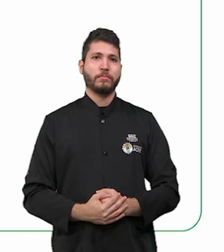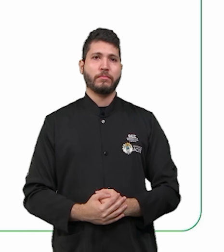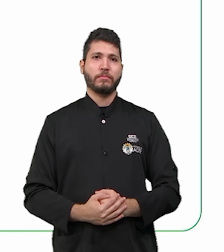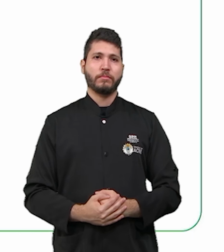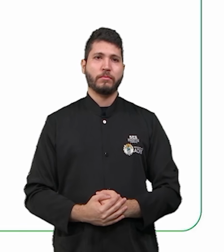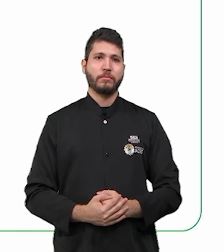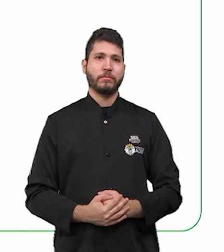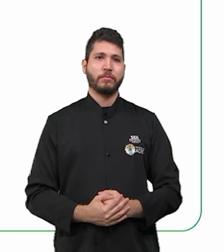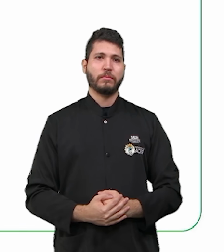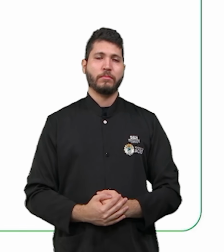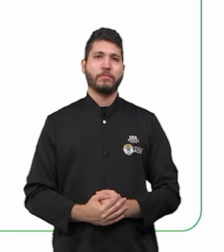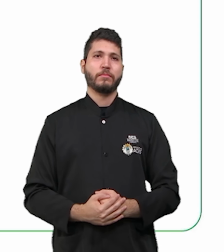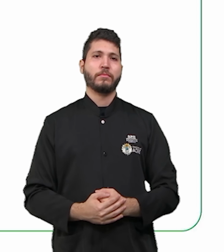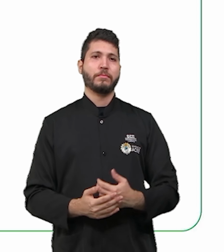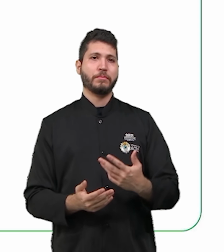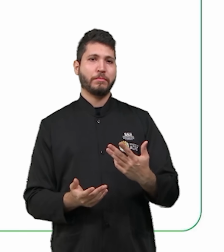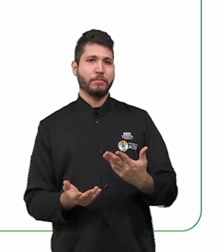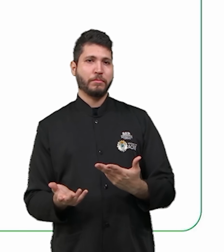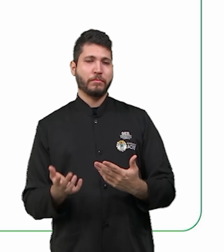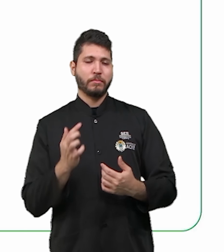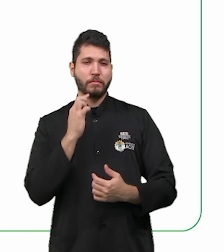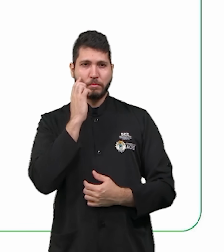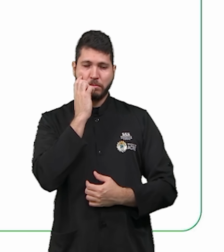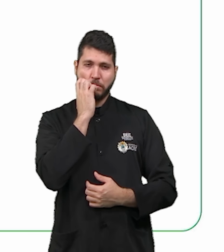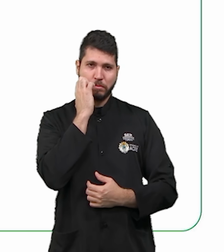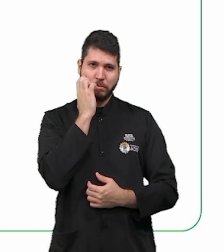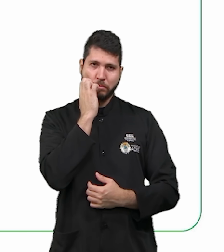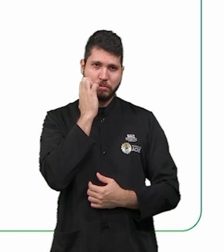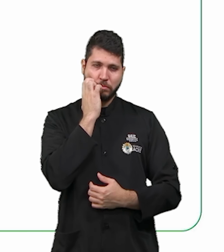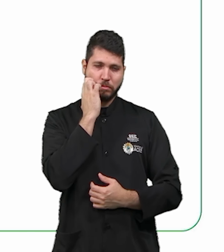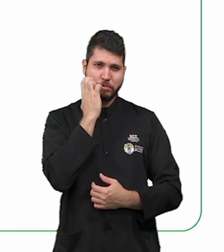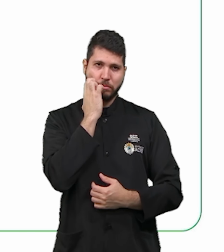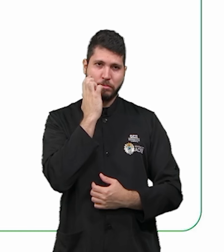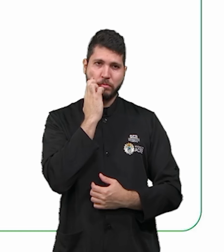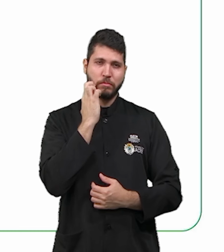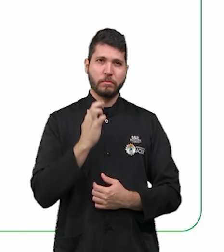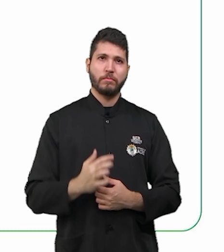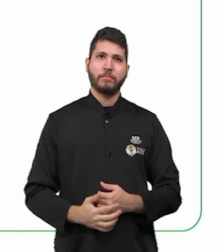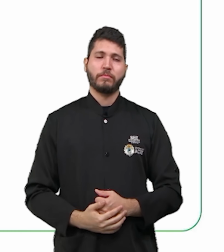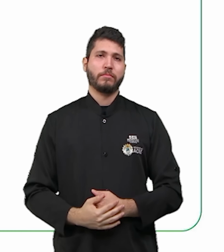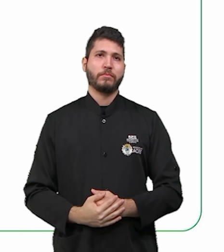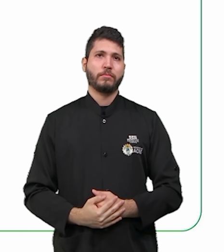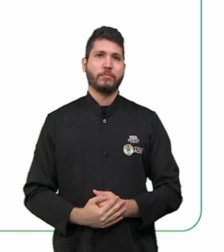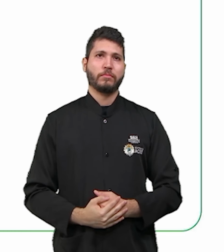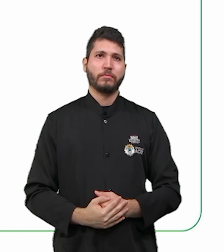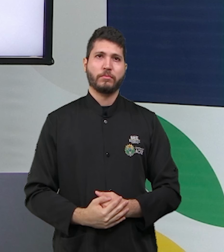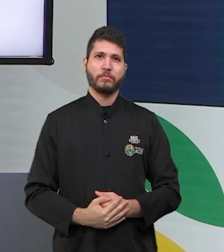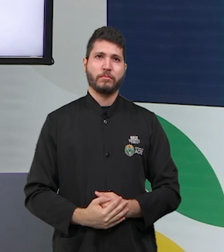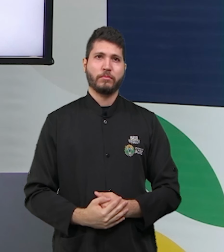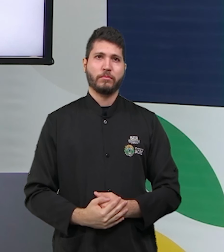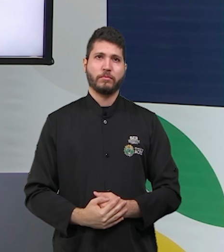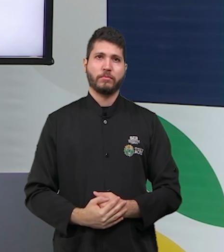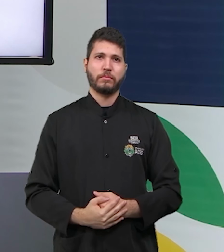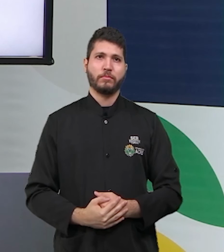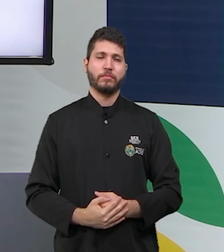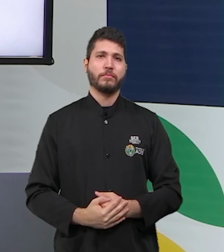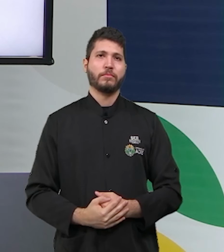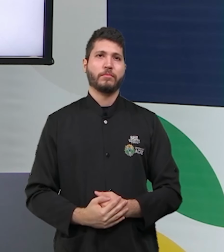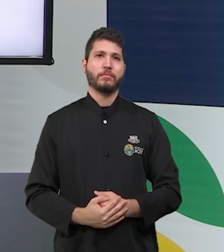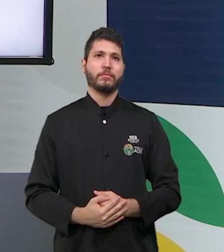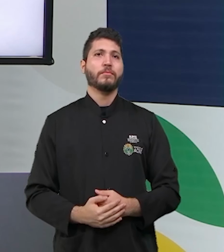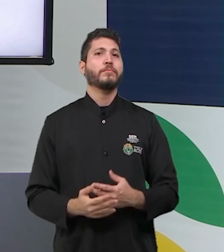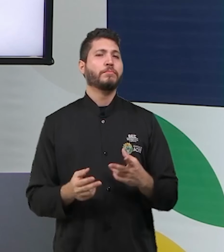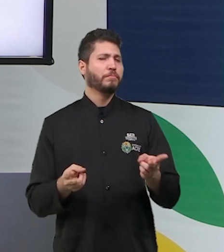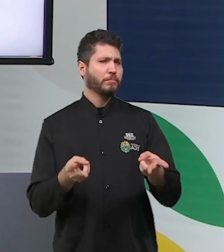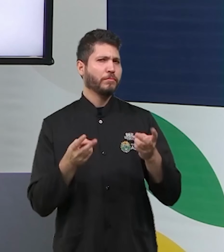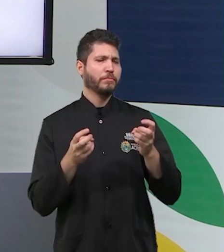las danças contemporâneas. Me encantan las telas acrobáticas. Professora, a senhora falou me gusta, me encanta